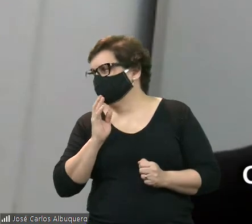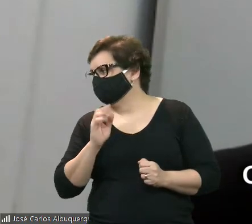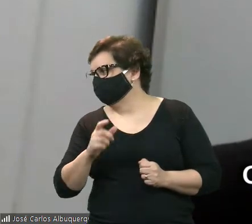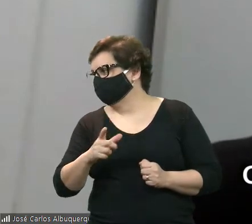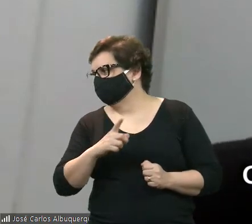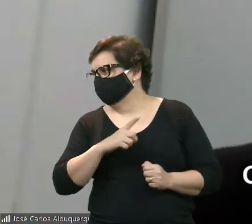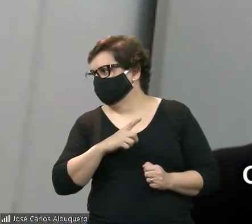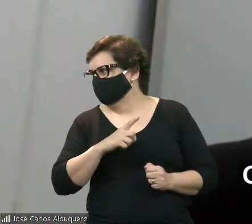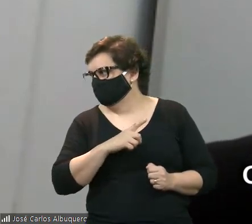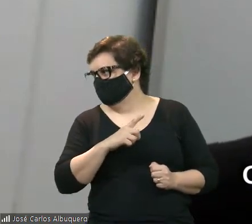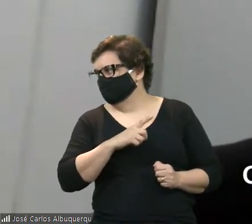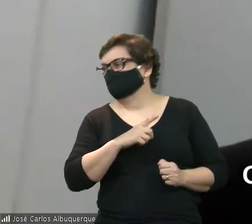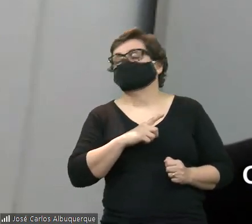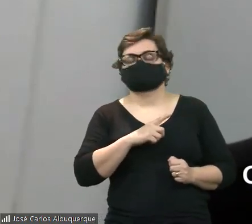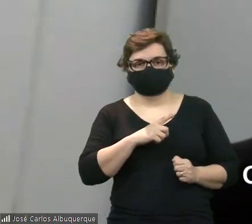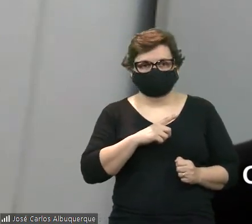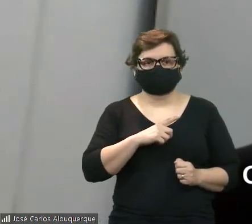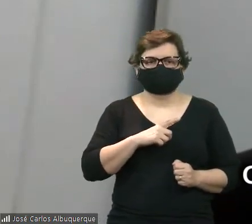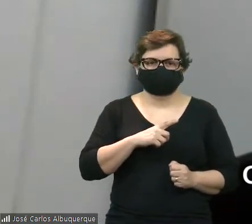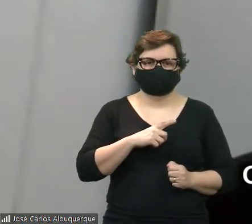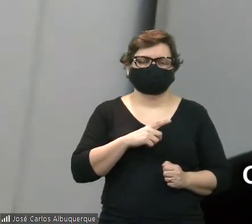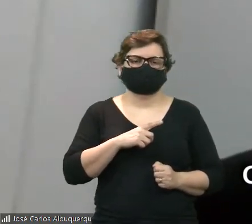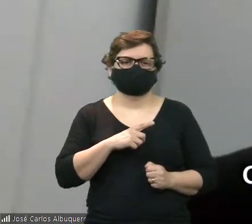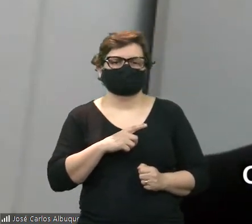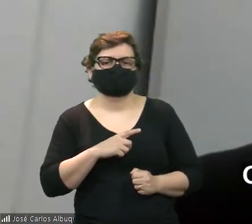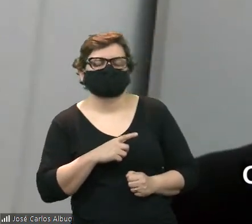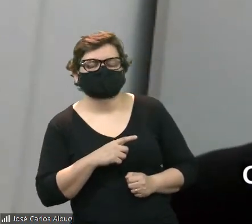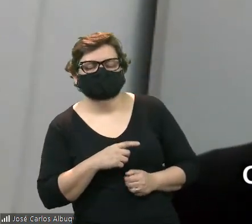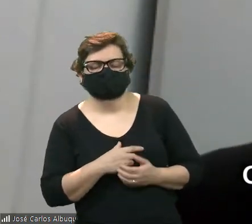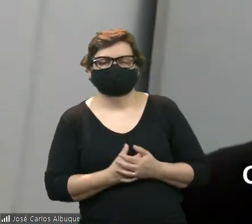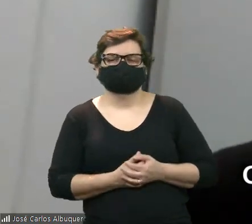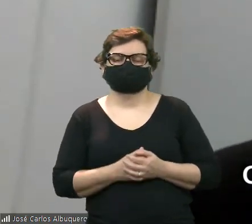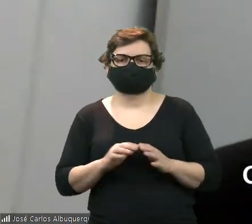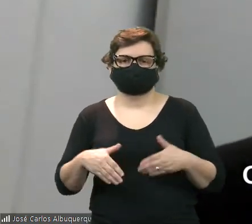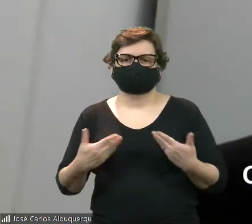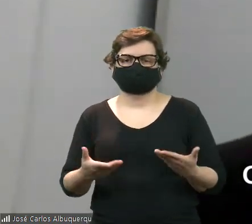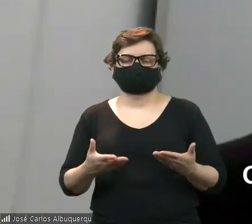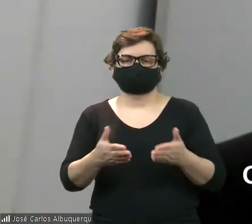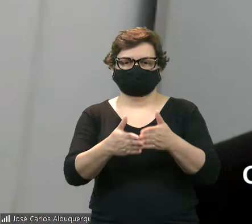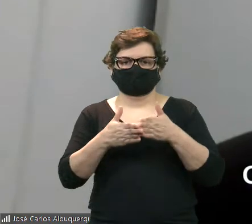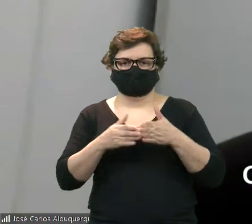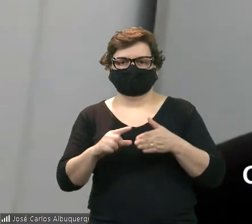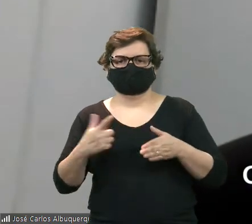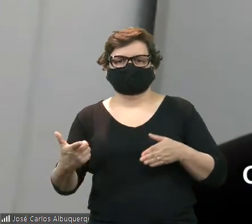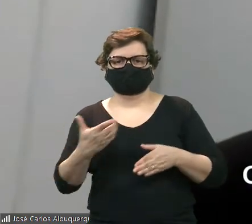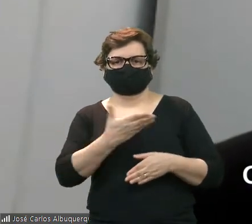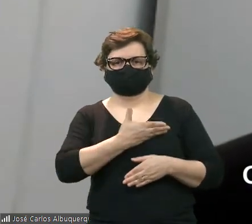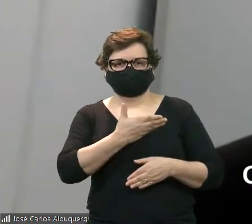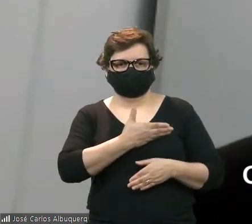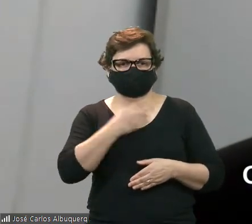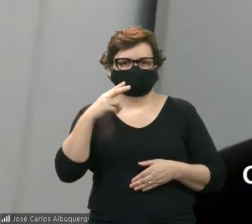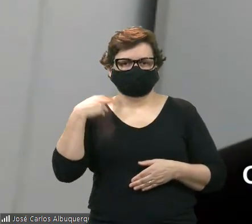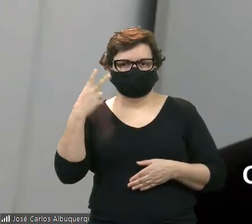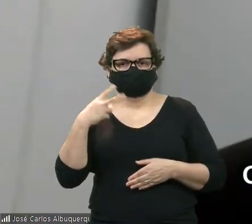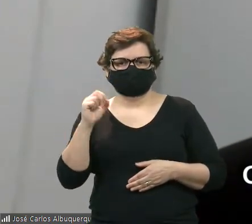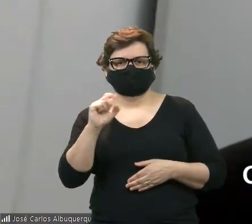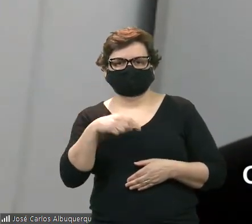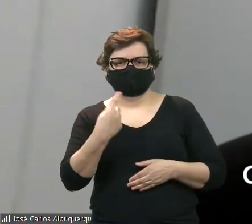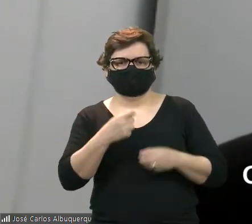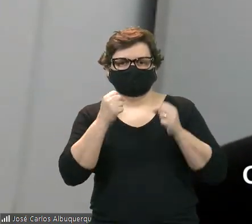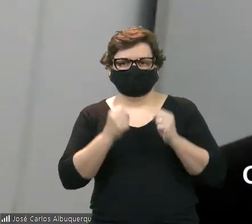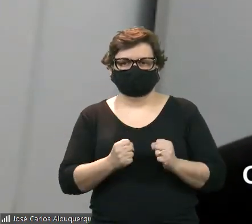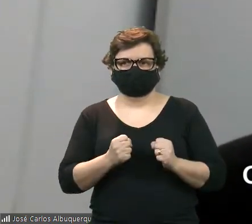também tem o conhecimento prático também da sua fiscalização. Então, eu peço aí aos nobres companheiros, né, que realmente nós